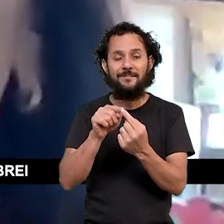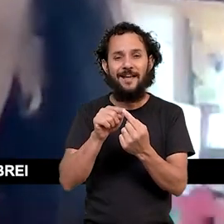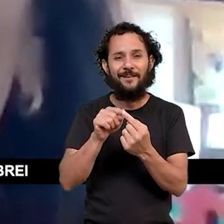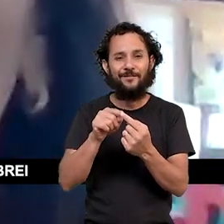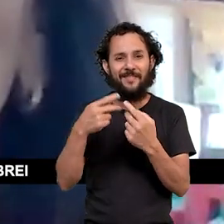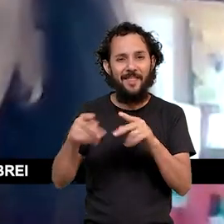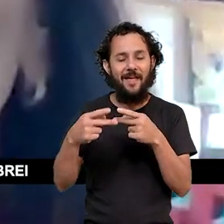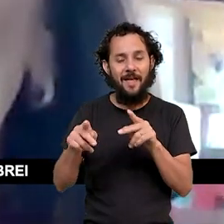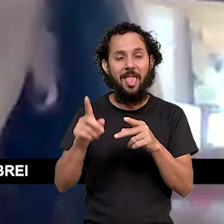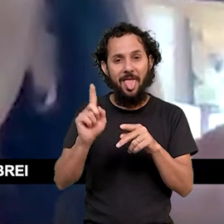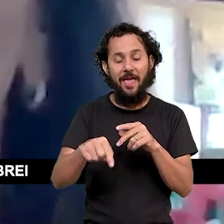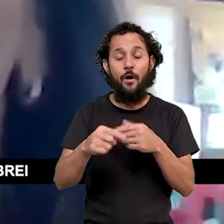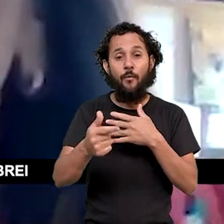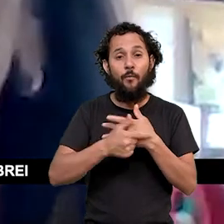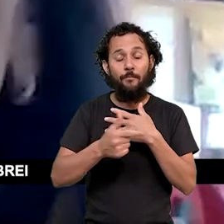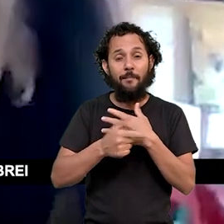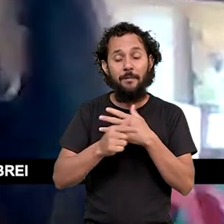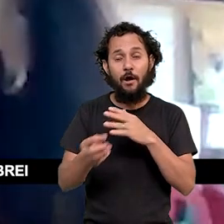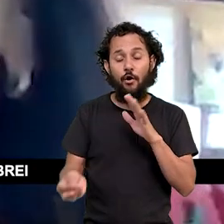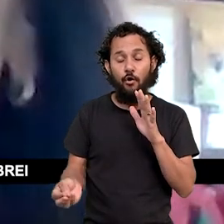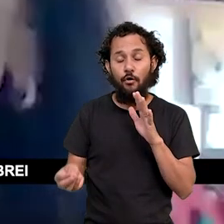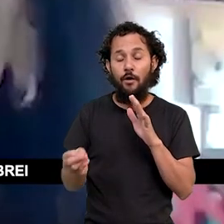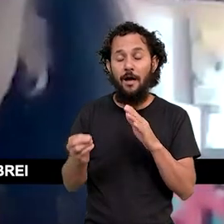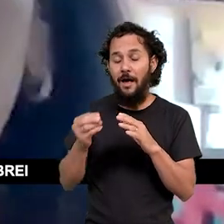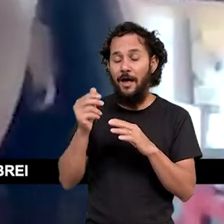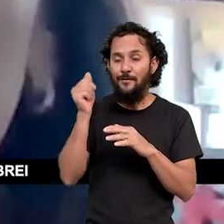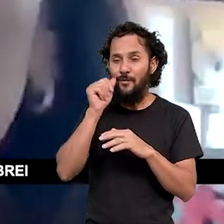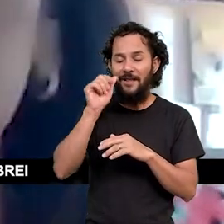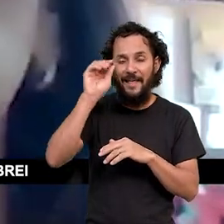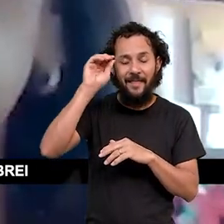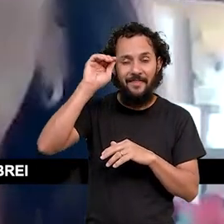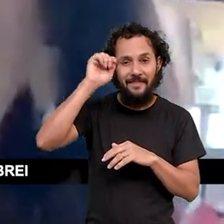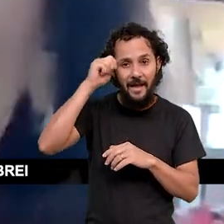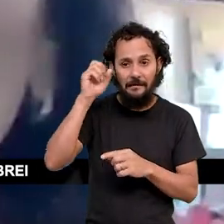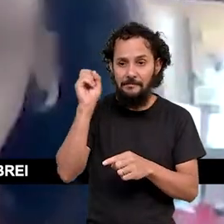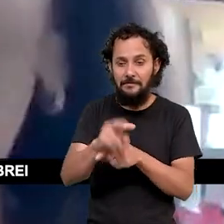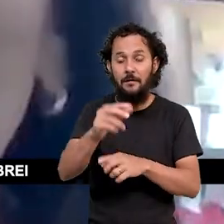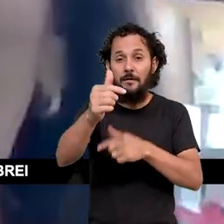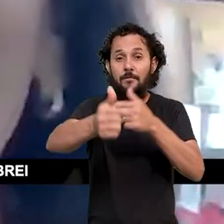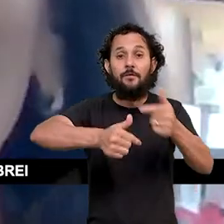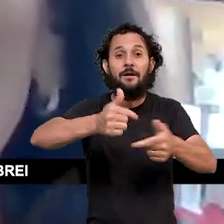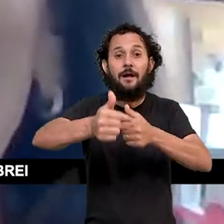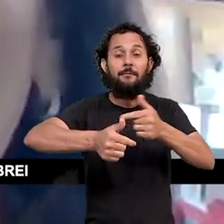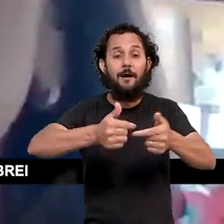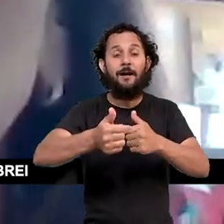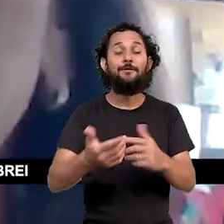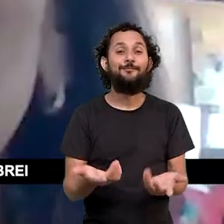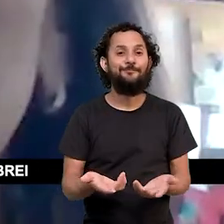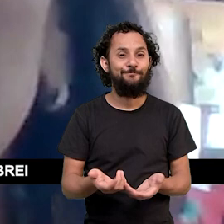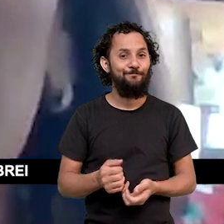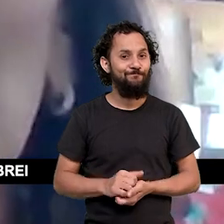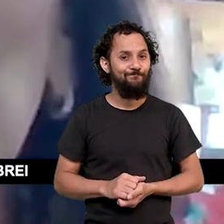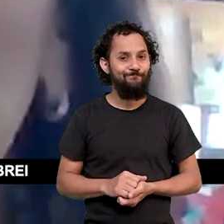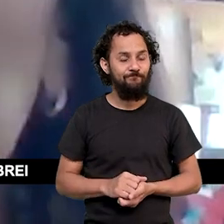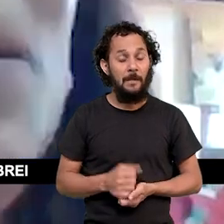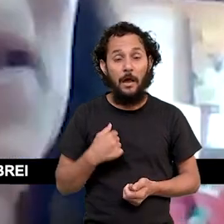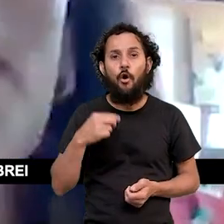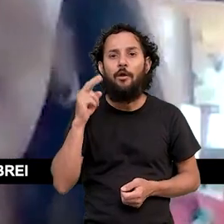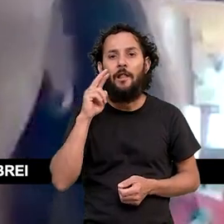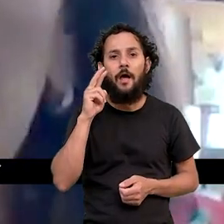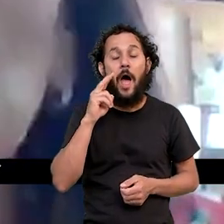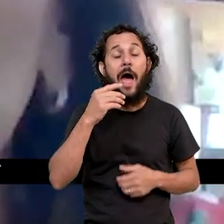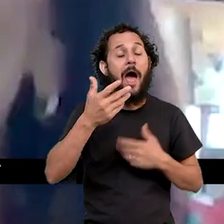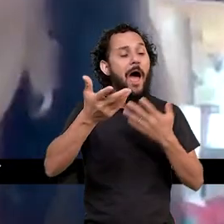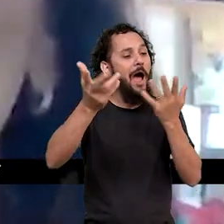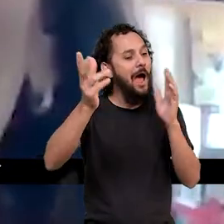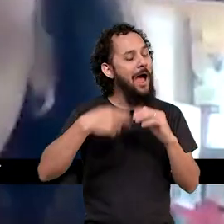objeto o inserção das mulheres negras no mercado de trabalho. E aí eu me